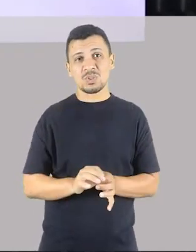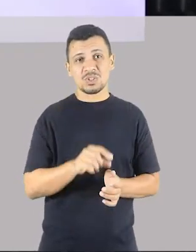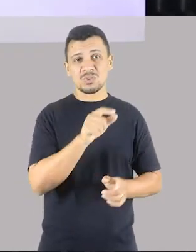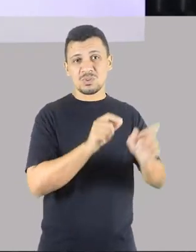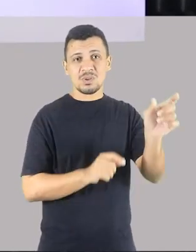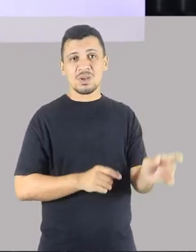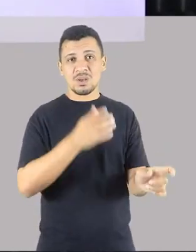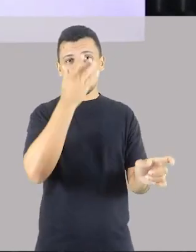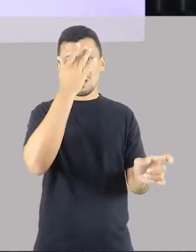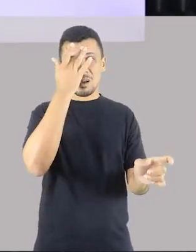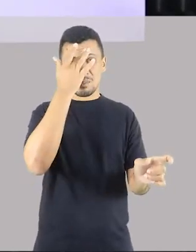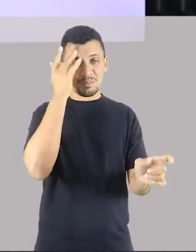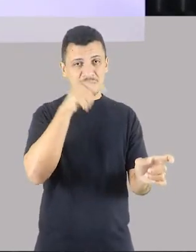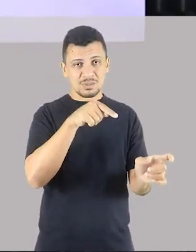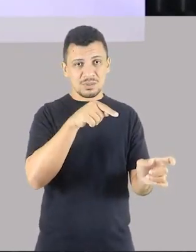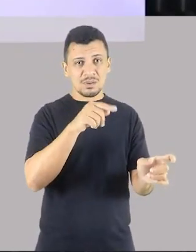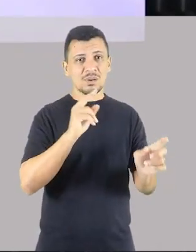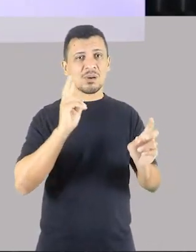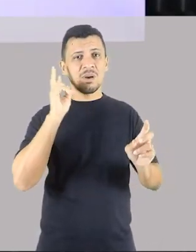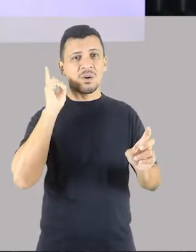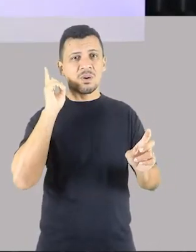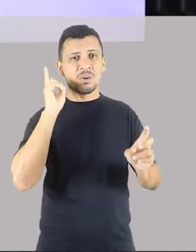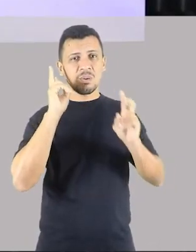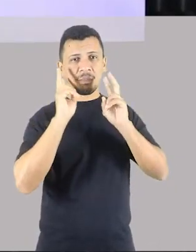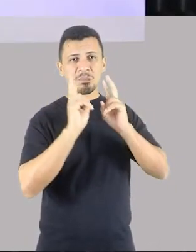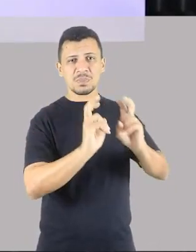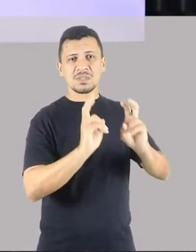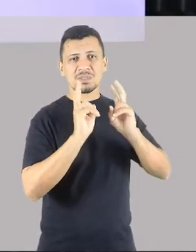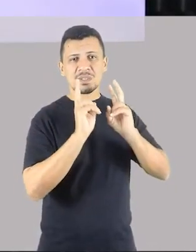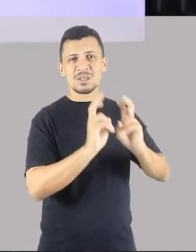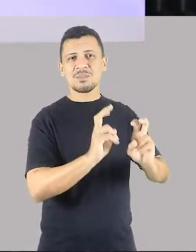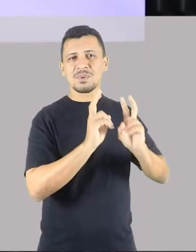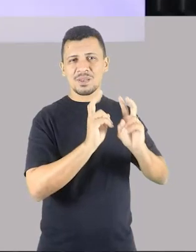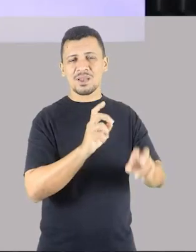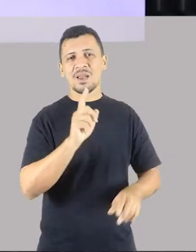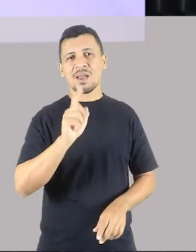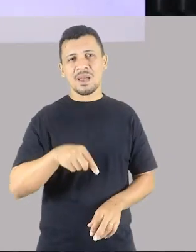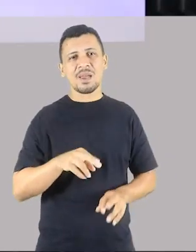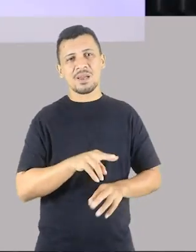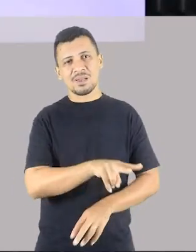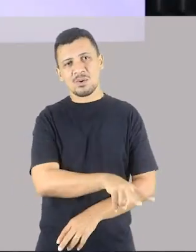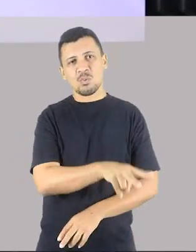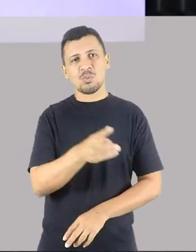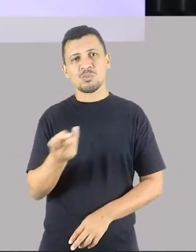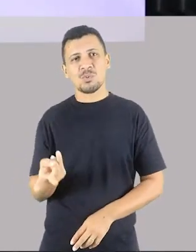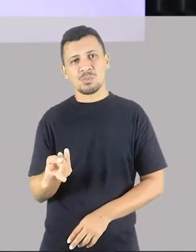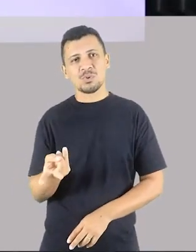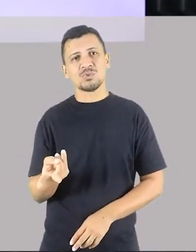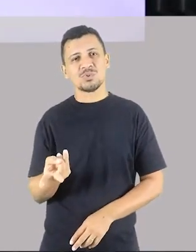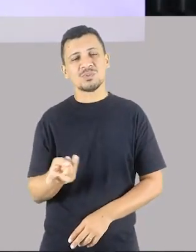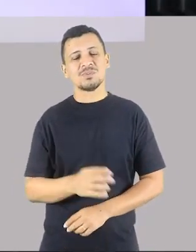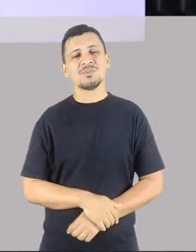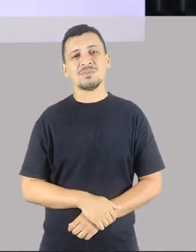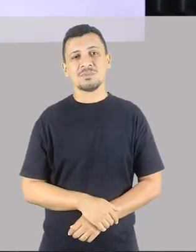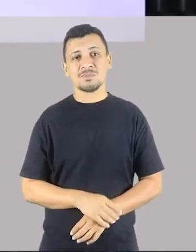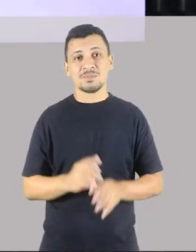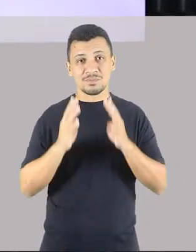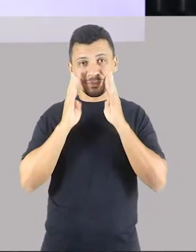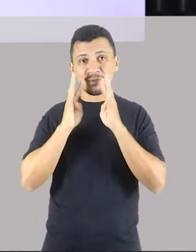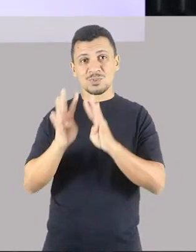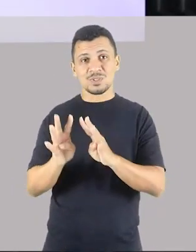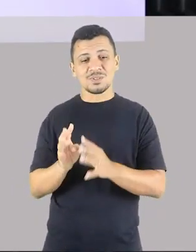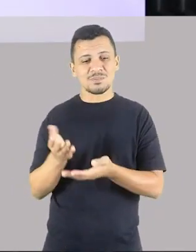interlocutor, consegue perceber que você está dizendo o oposto, tá bom? Então fica atento aí para a